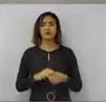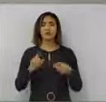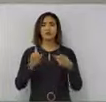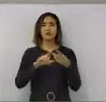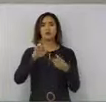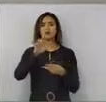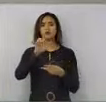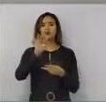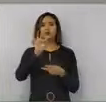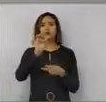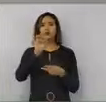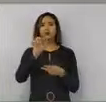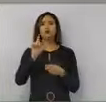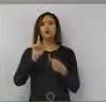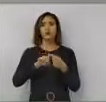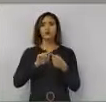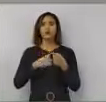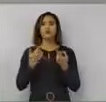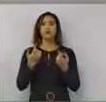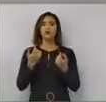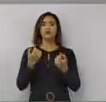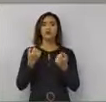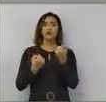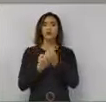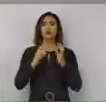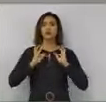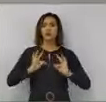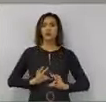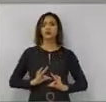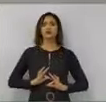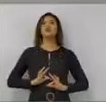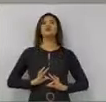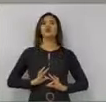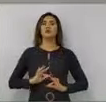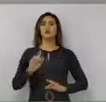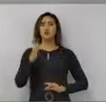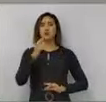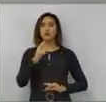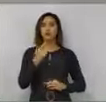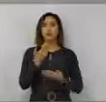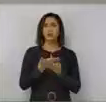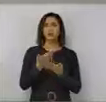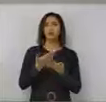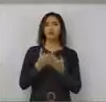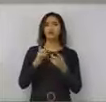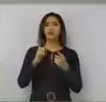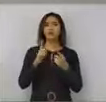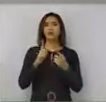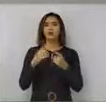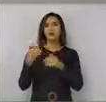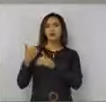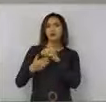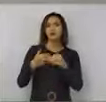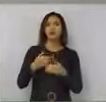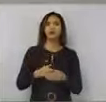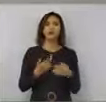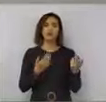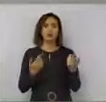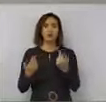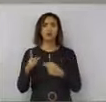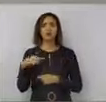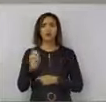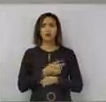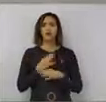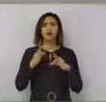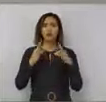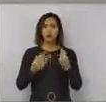Gomes, consultor técnico também, geólogo e especialista em geoprocessamento. Assim como os colegas da mesa e eu, todos